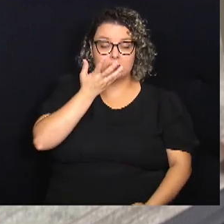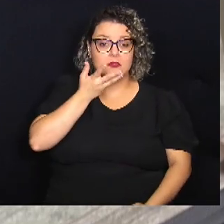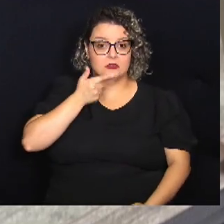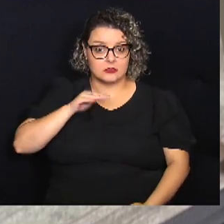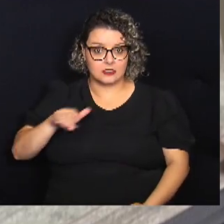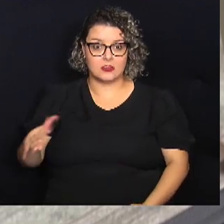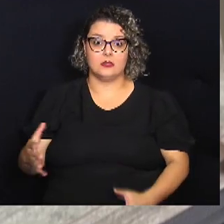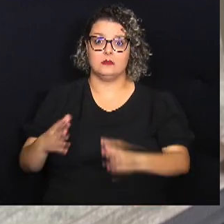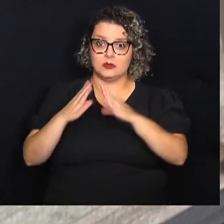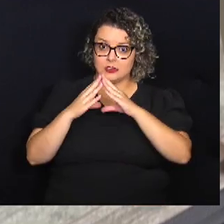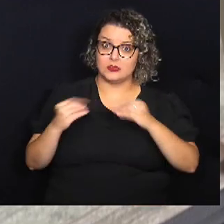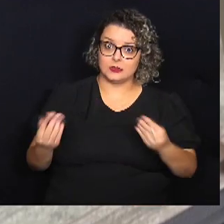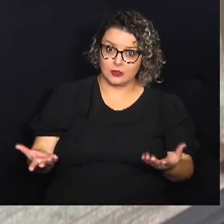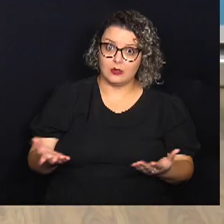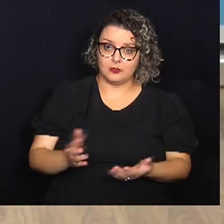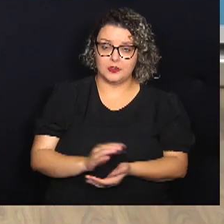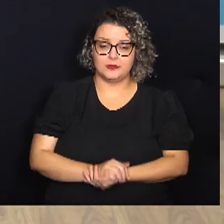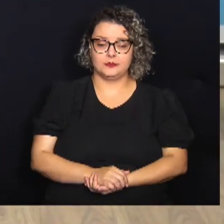que desaparecem, né?